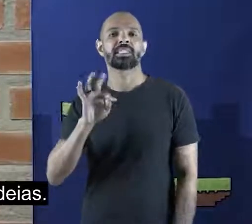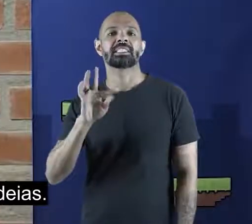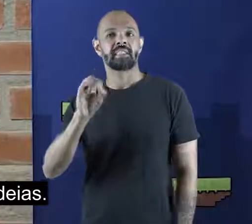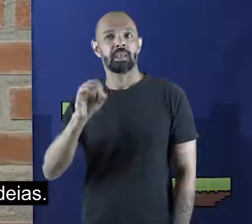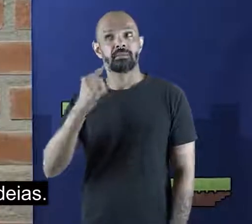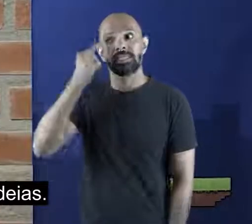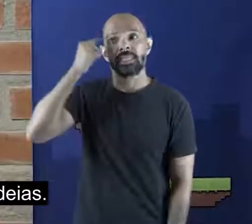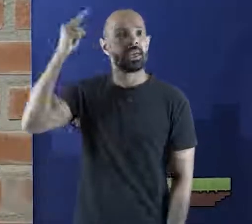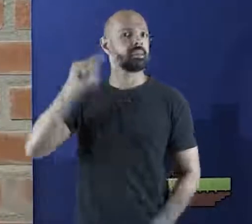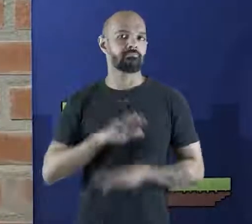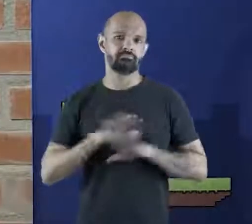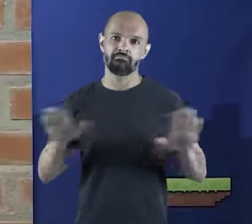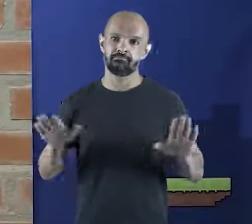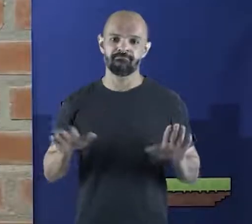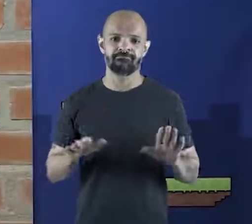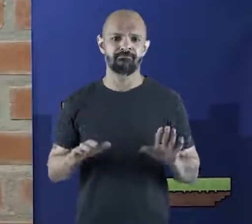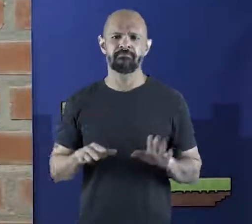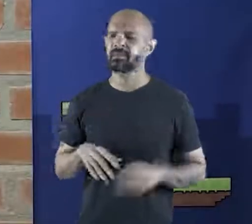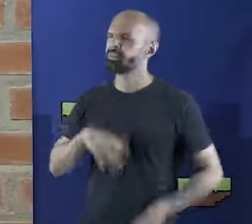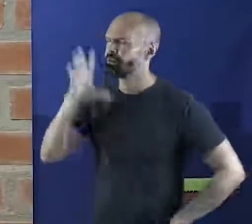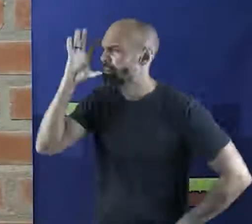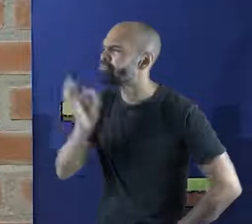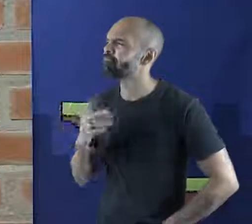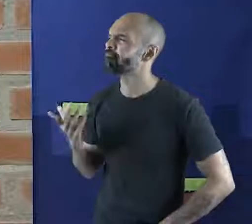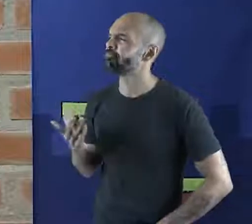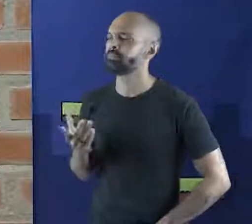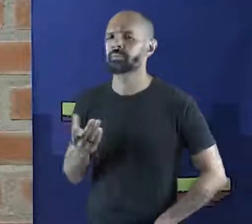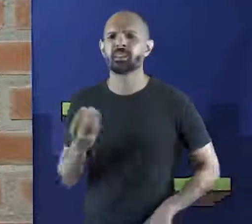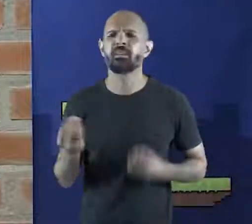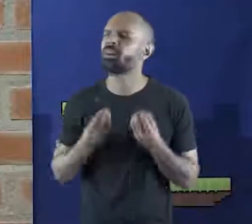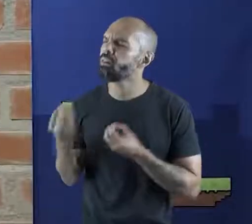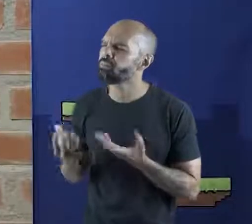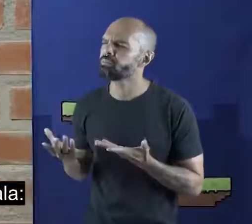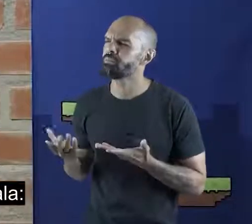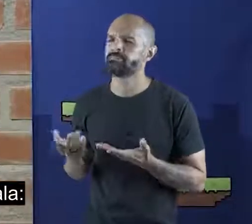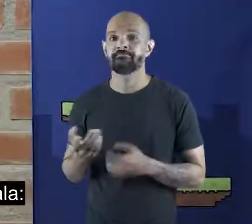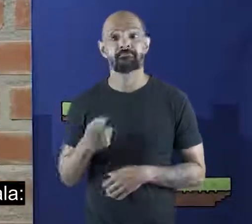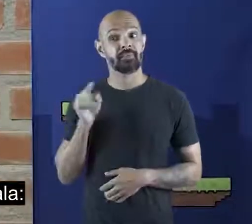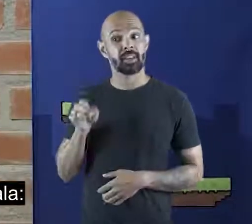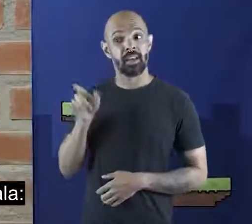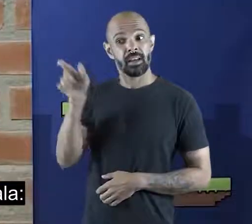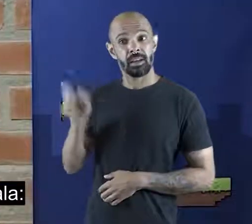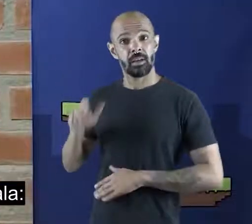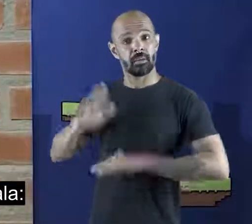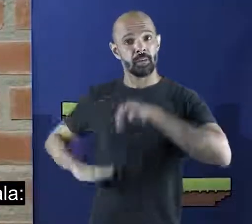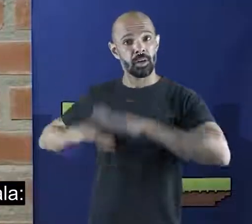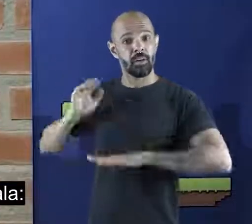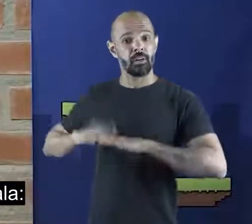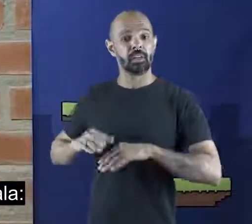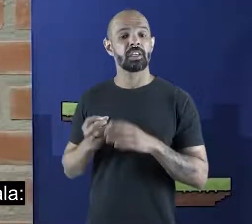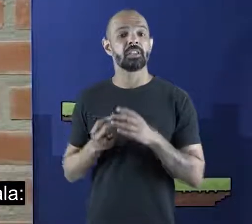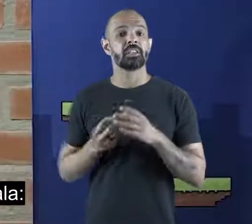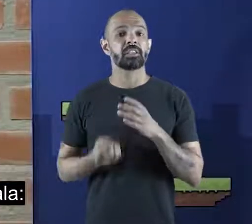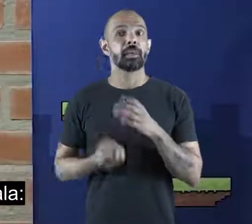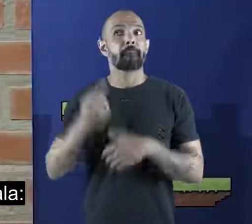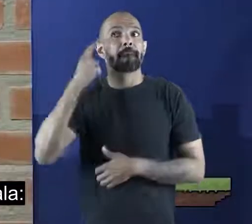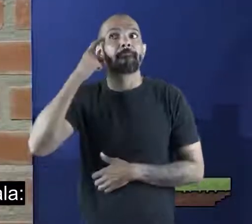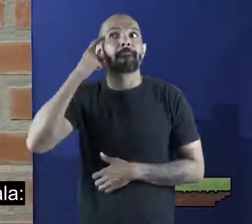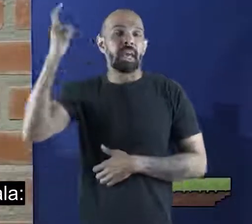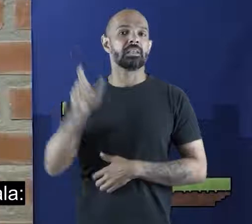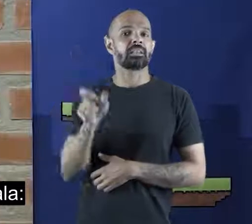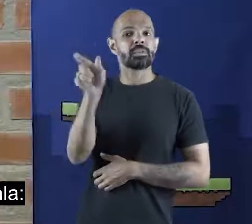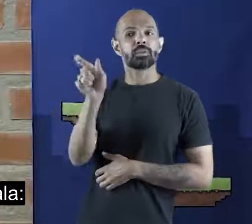conceitos de ideias. Não entendi. Como assim, Marcelo? Esses caras, eles